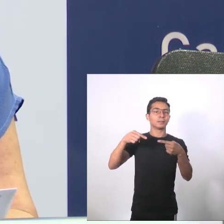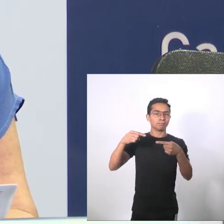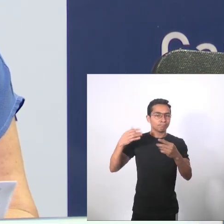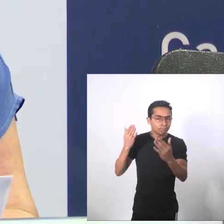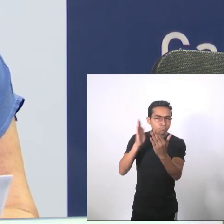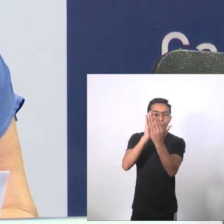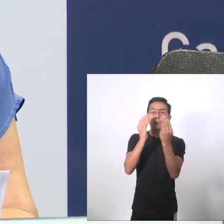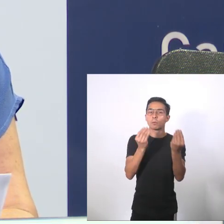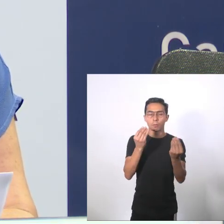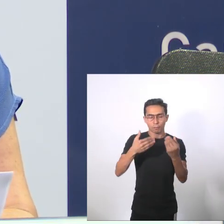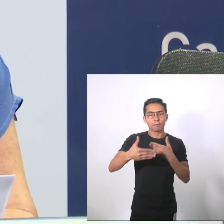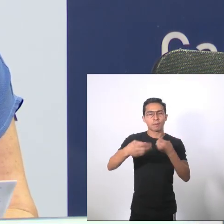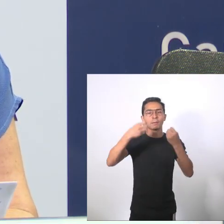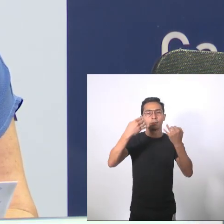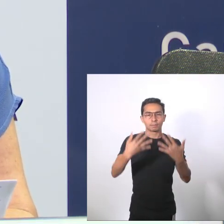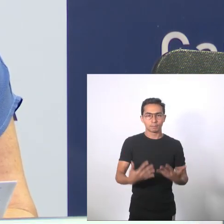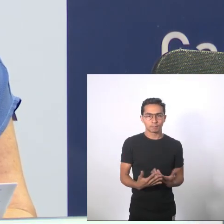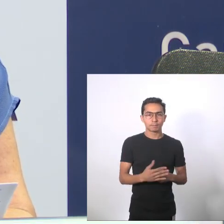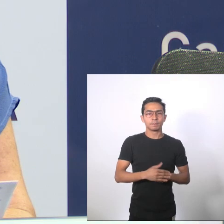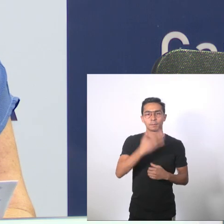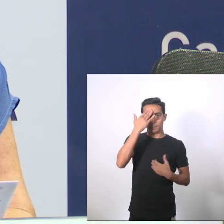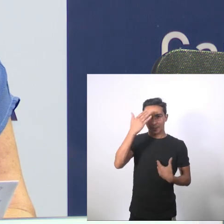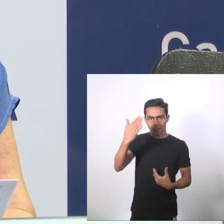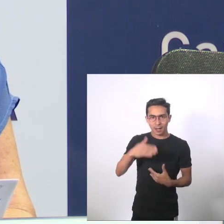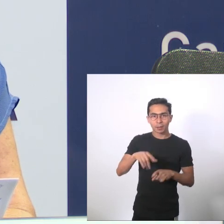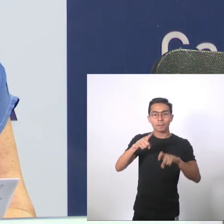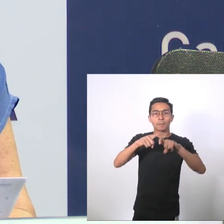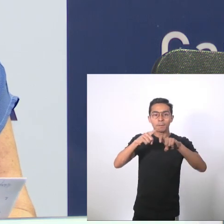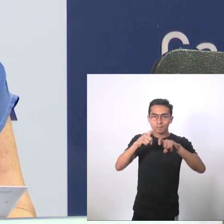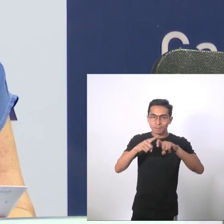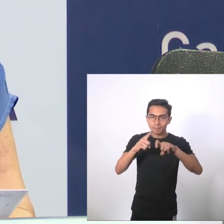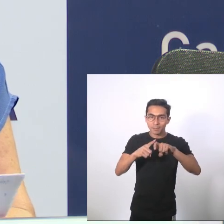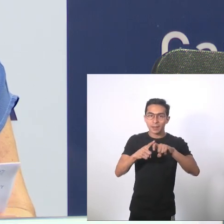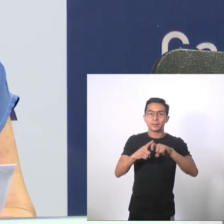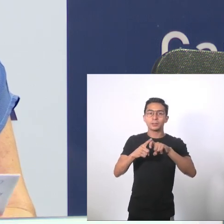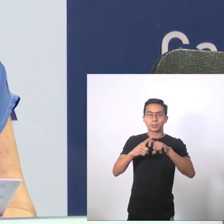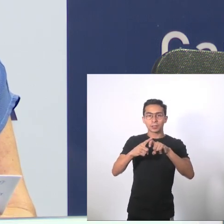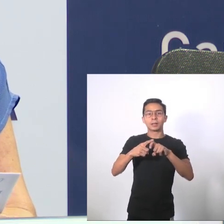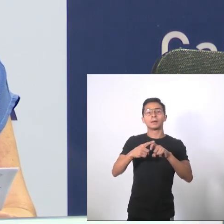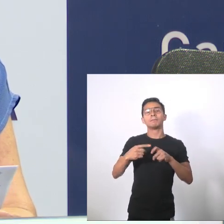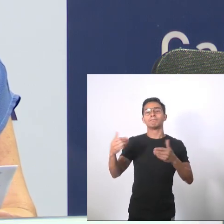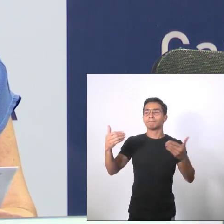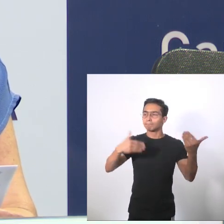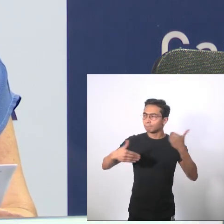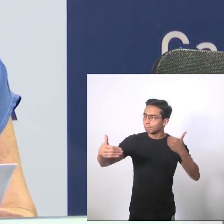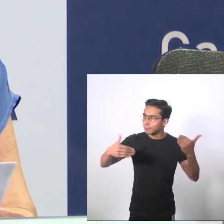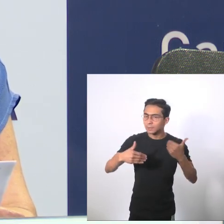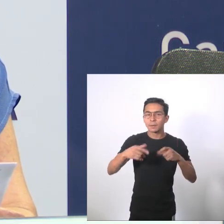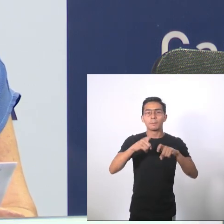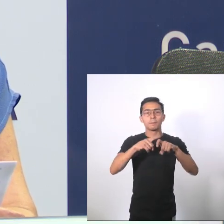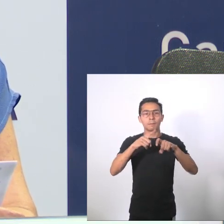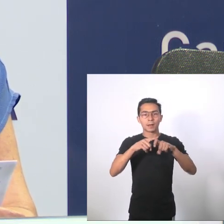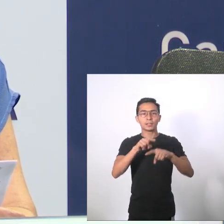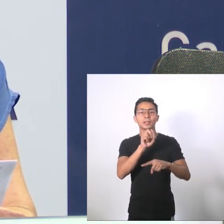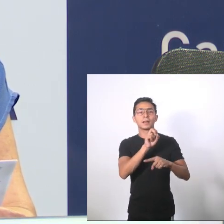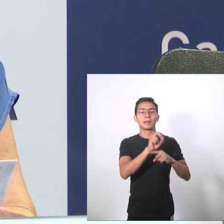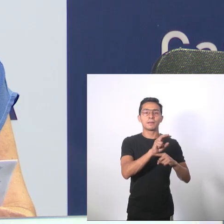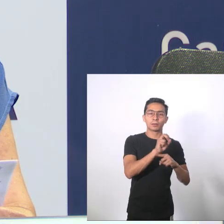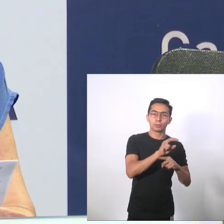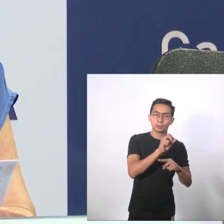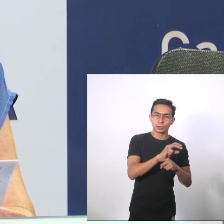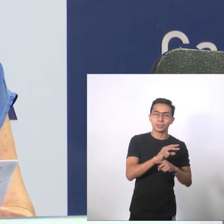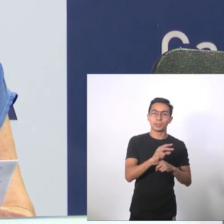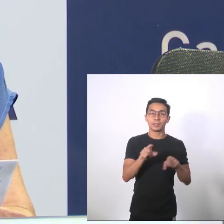Agradecemos a participação das nossas médicas da rede municipal, infectologistas pediatras, doutora